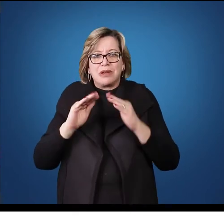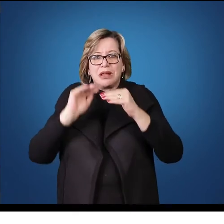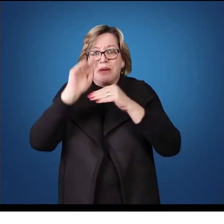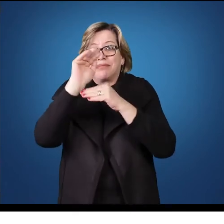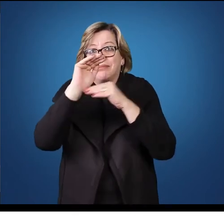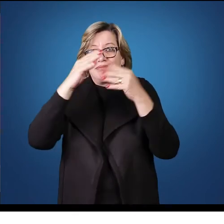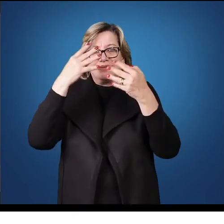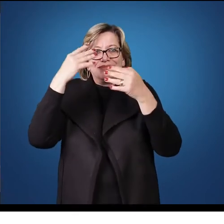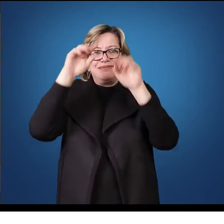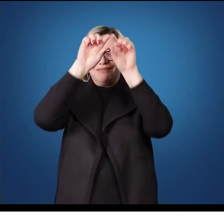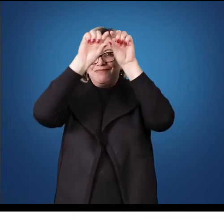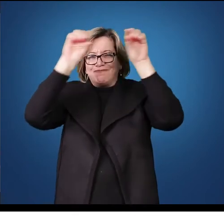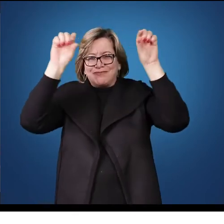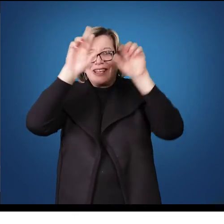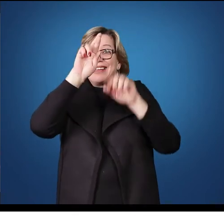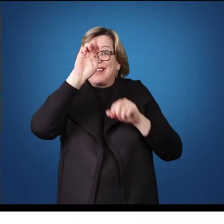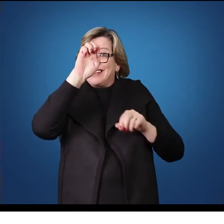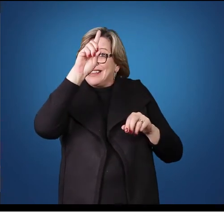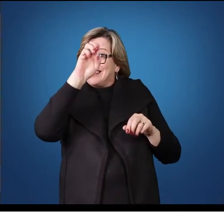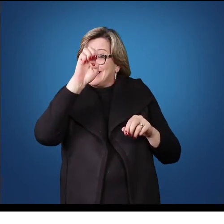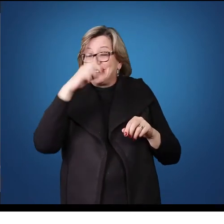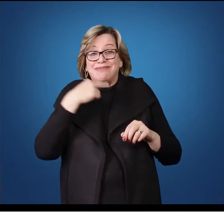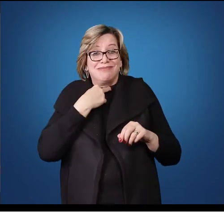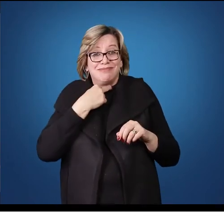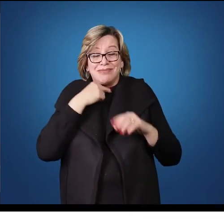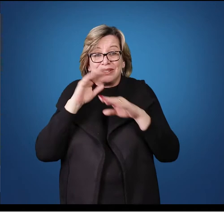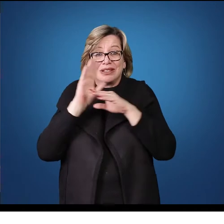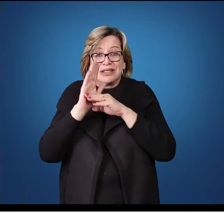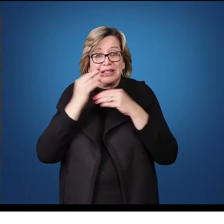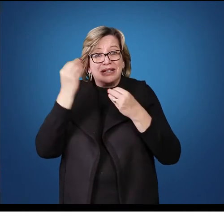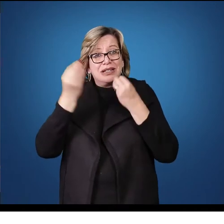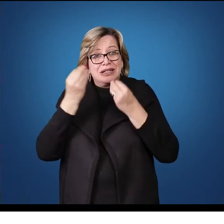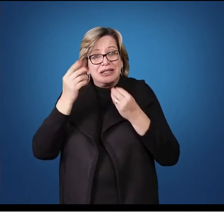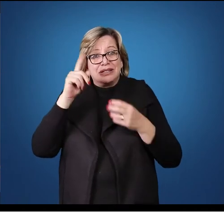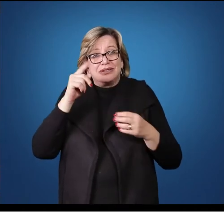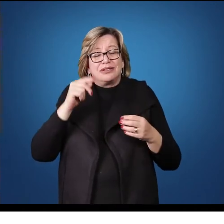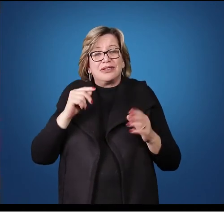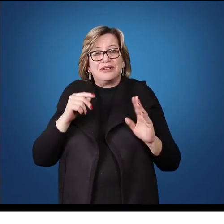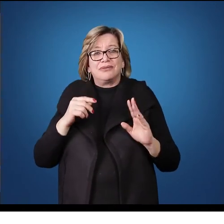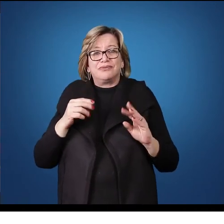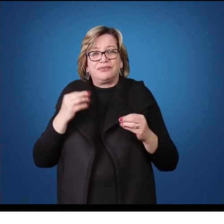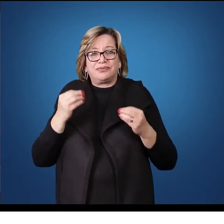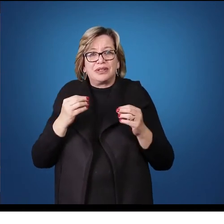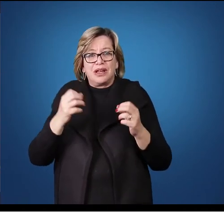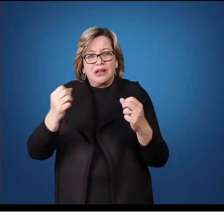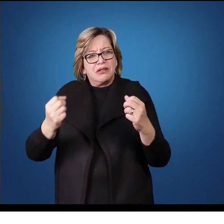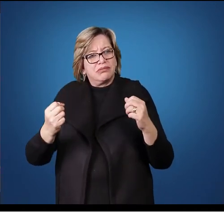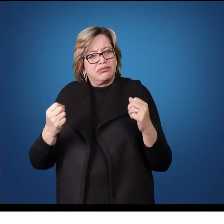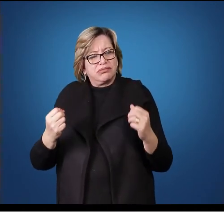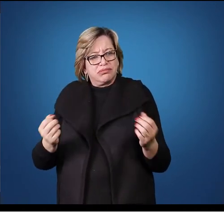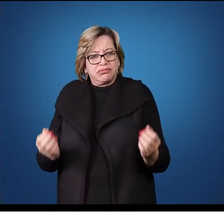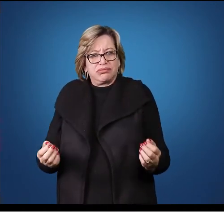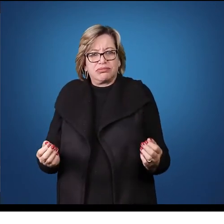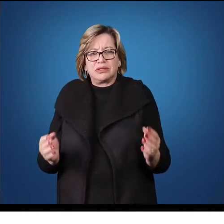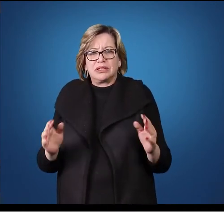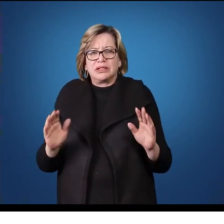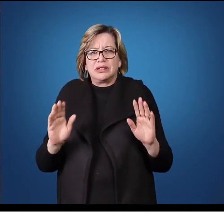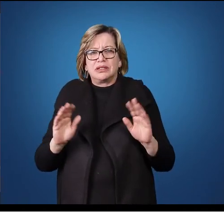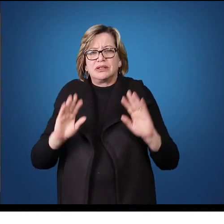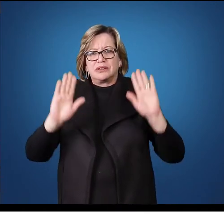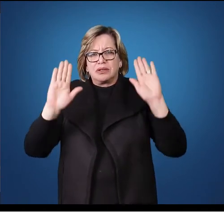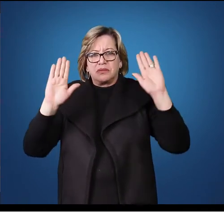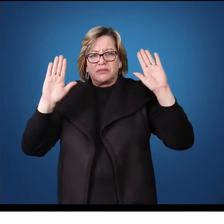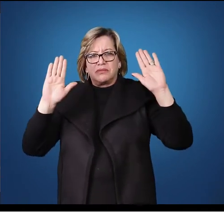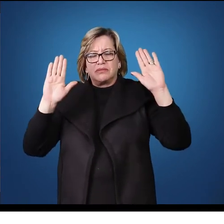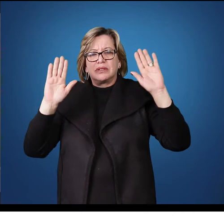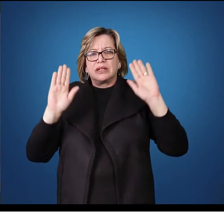que é uma falta e a ponto do adversário. Então, inicialmente a posição básica do bloqueio é os cotovelos fletidos em 90 graus nessa distância da